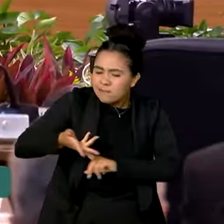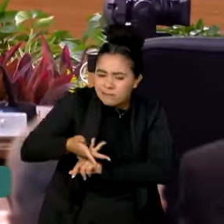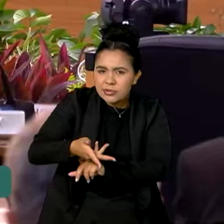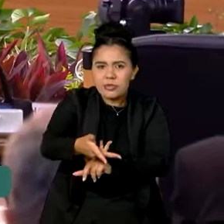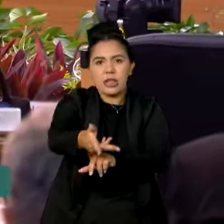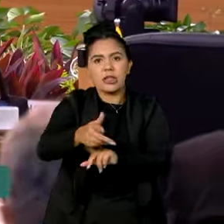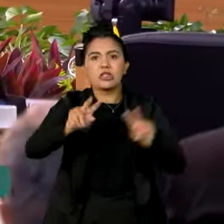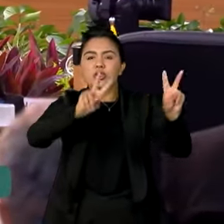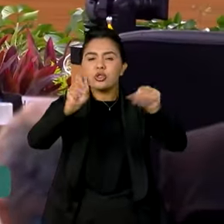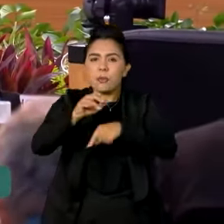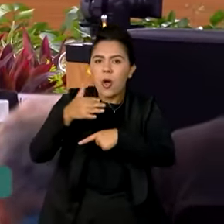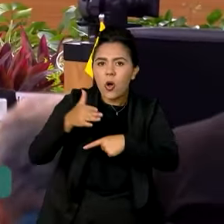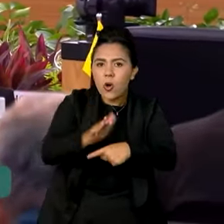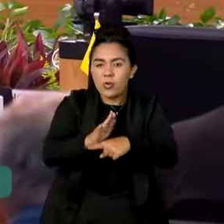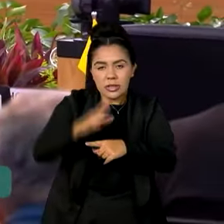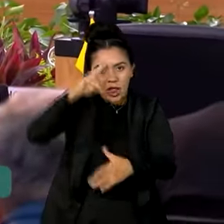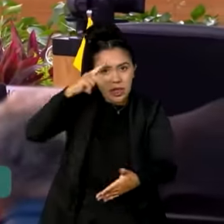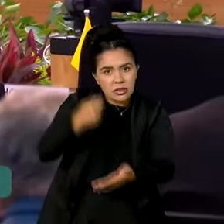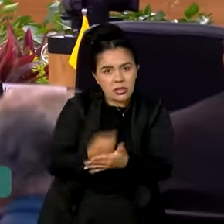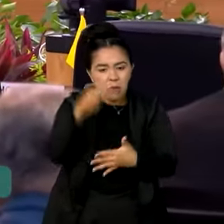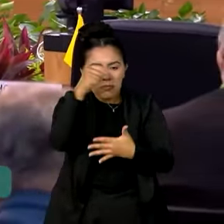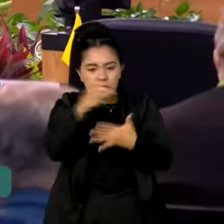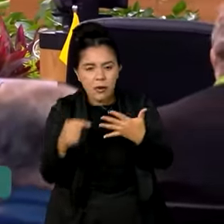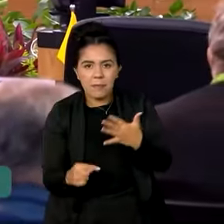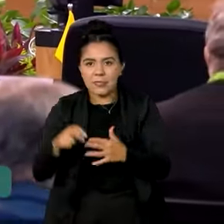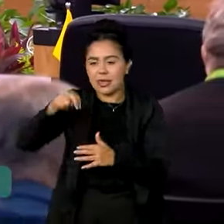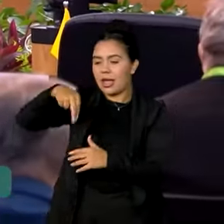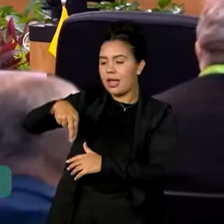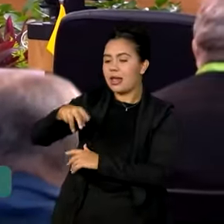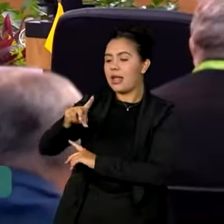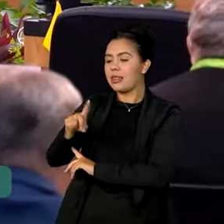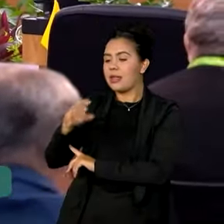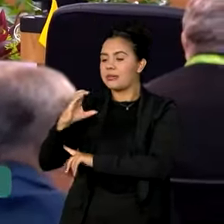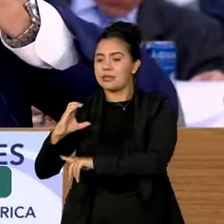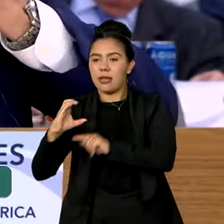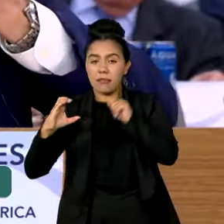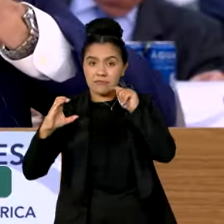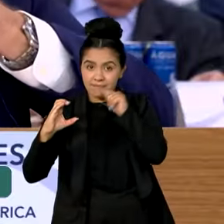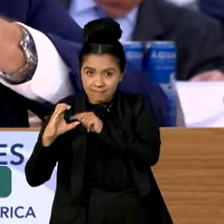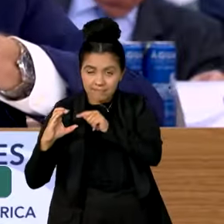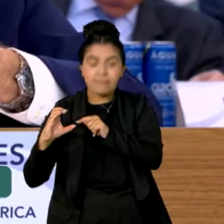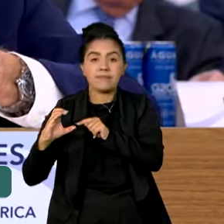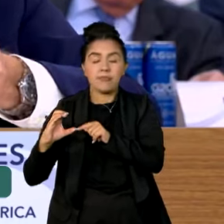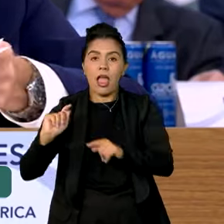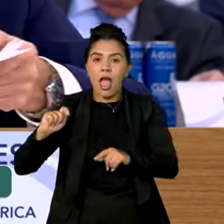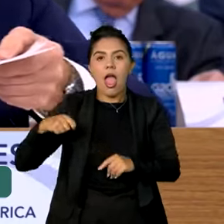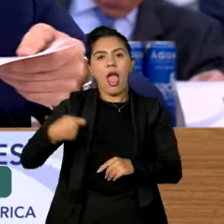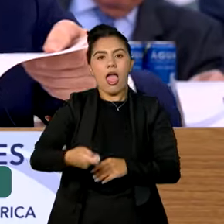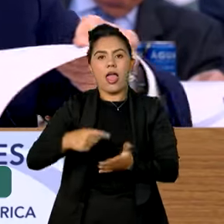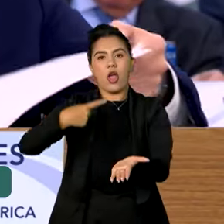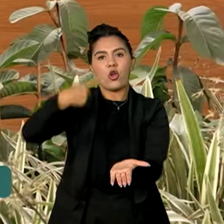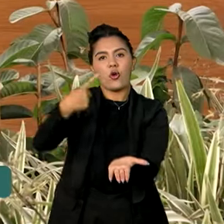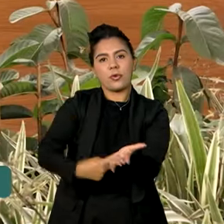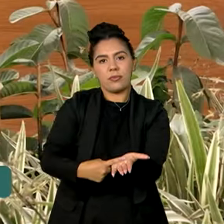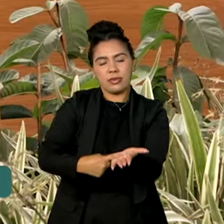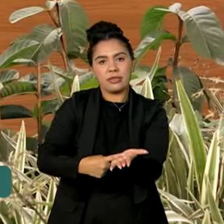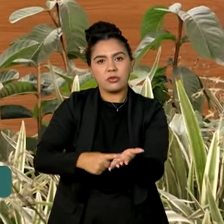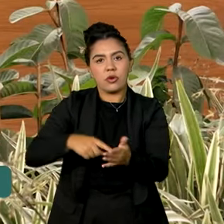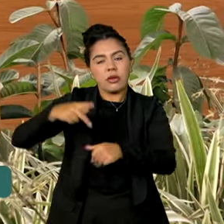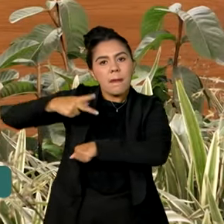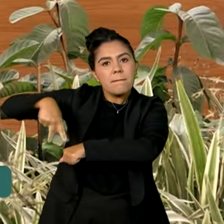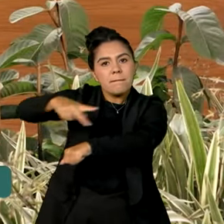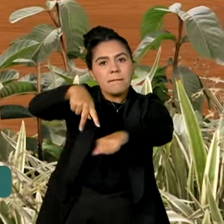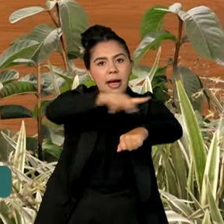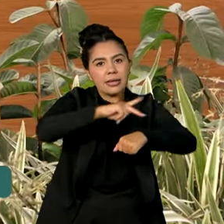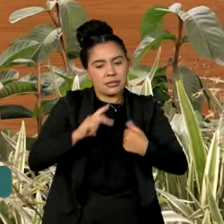contribuições nacionalmente determinadas, as NDCs. Basicamente, as NDCs são os compromissos que os países assumem